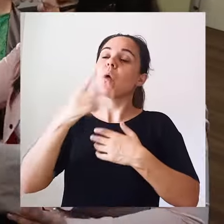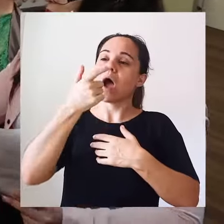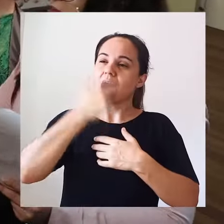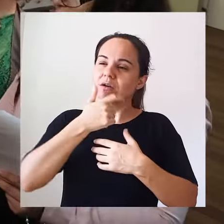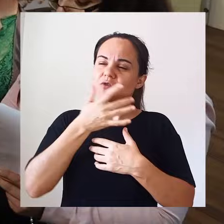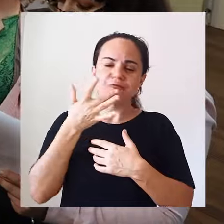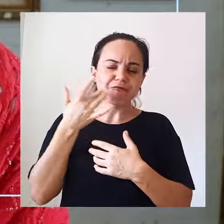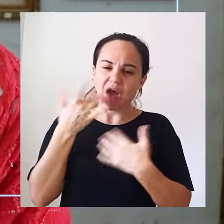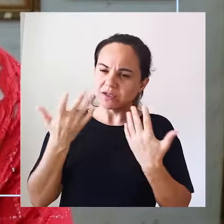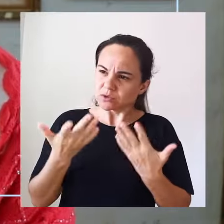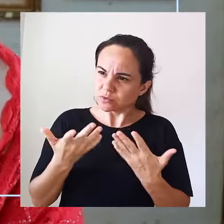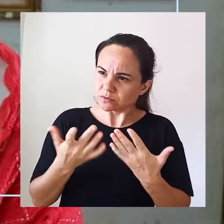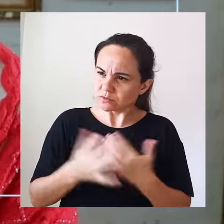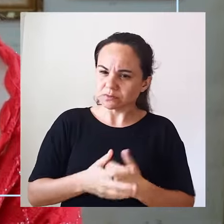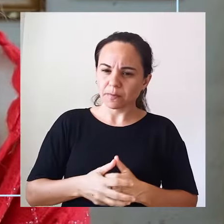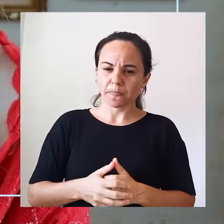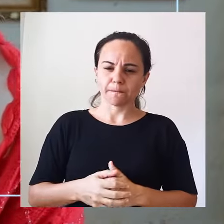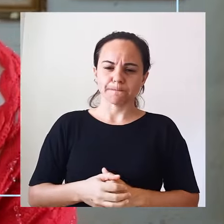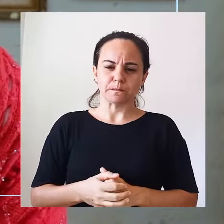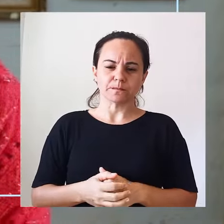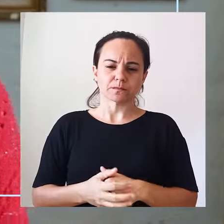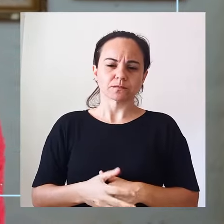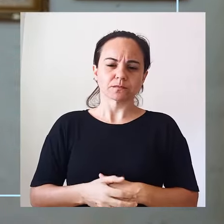É minha vez?